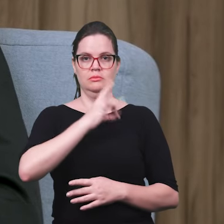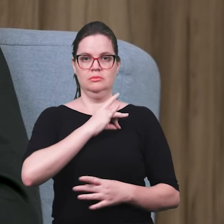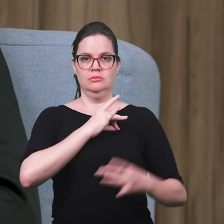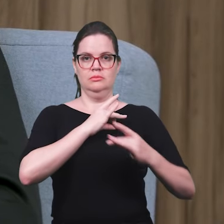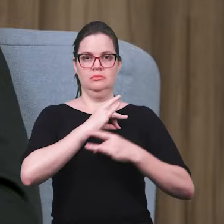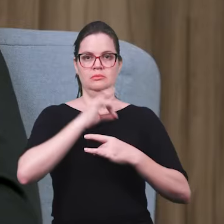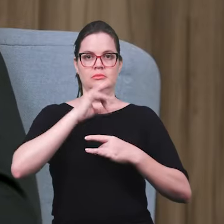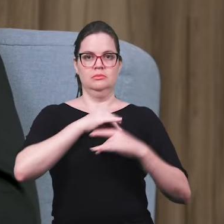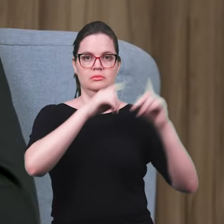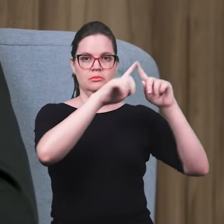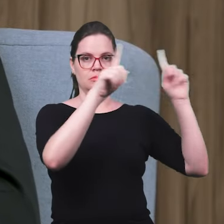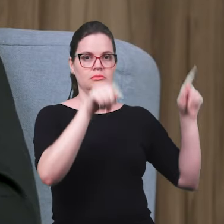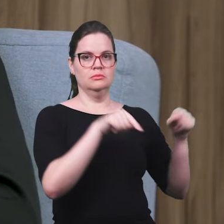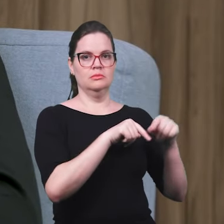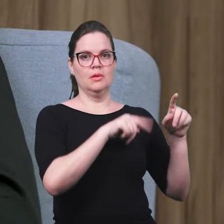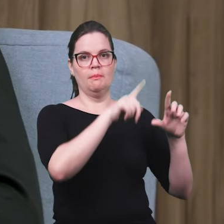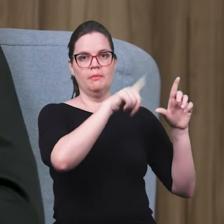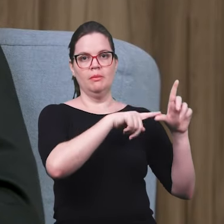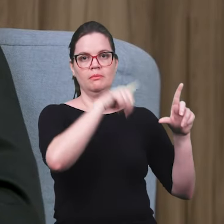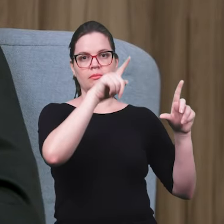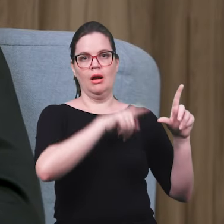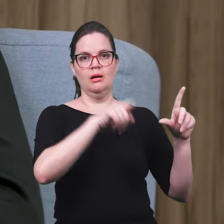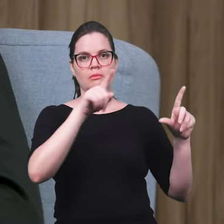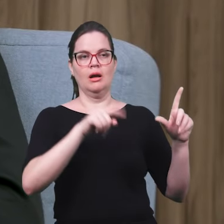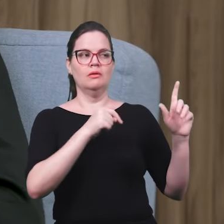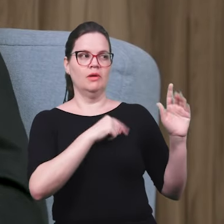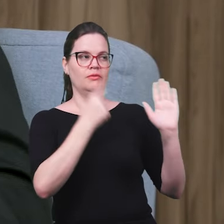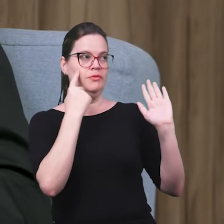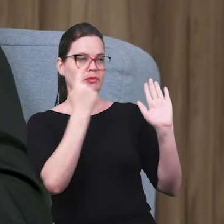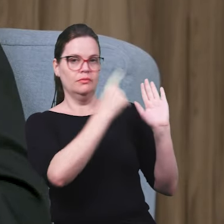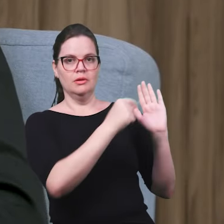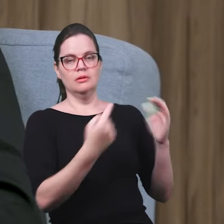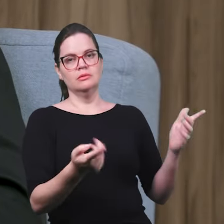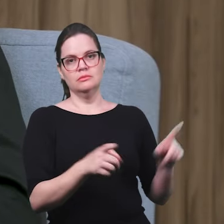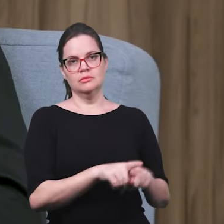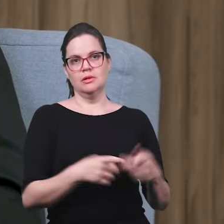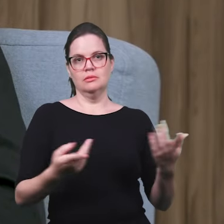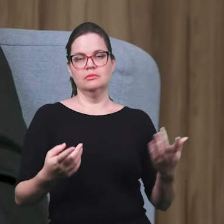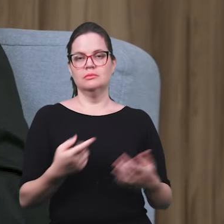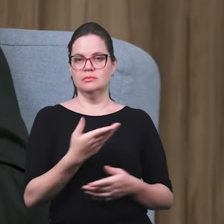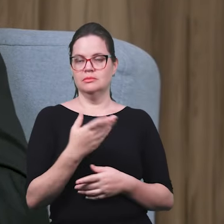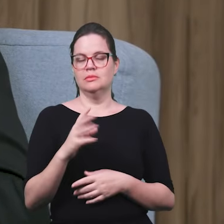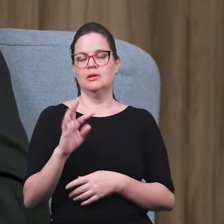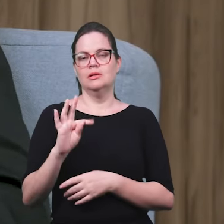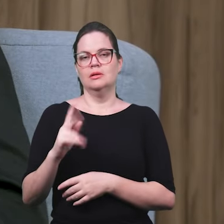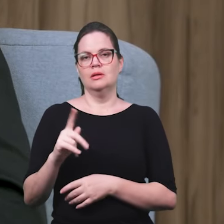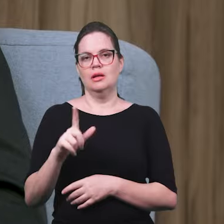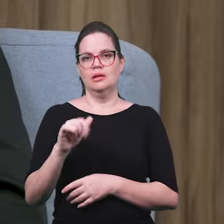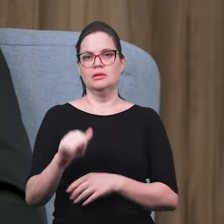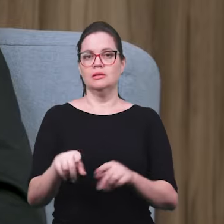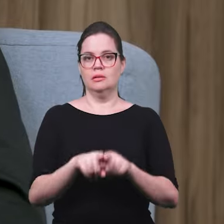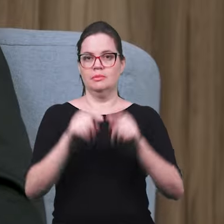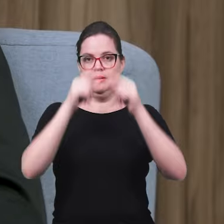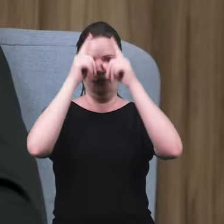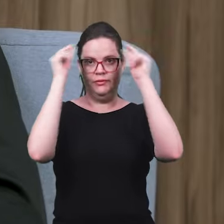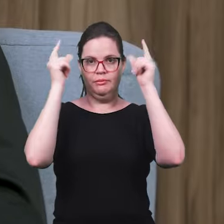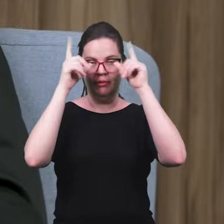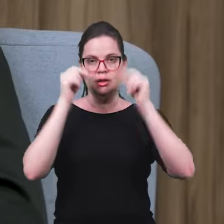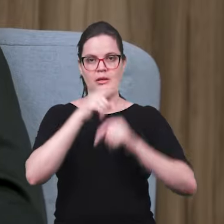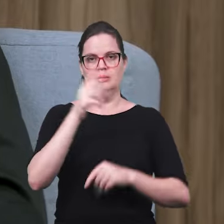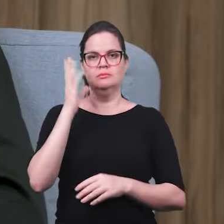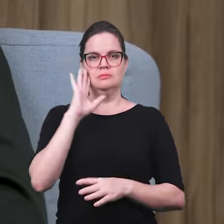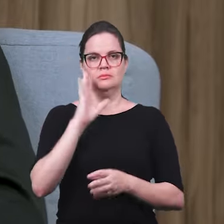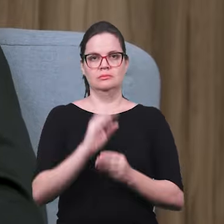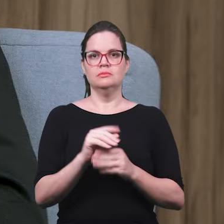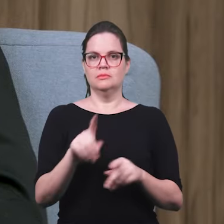coração. Então tem equipamentos que vão estar monitorando o coração dele, né? Então assim, Thalita, que também é enfermeira e que